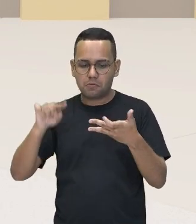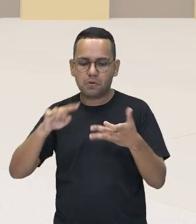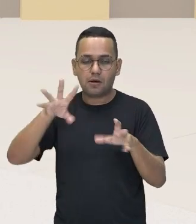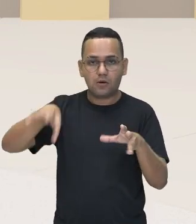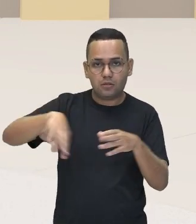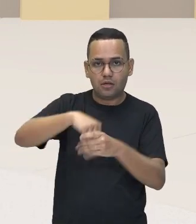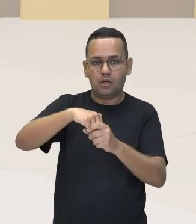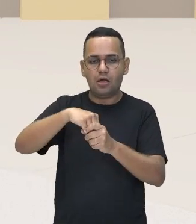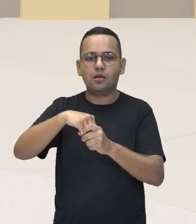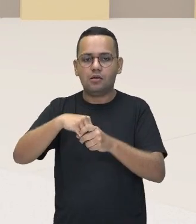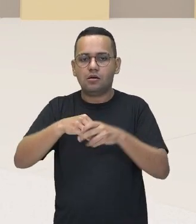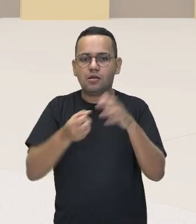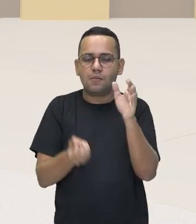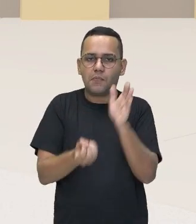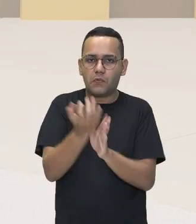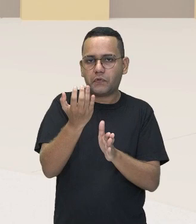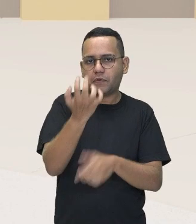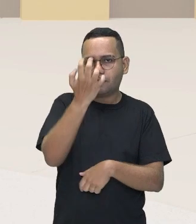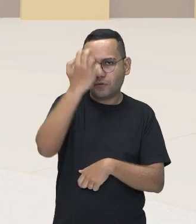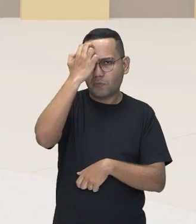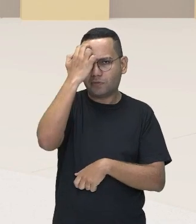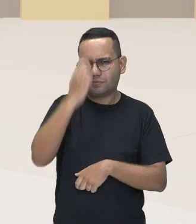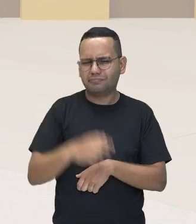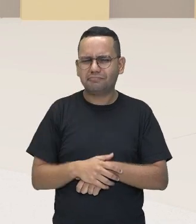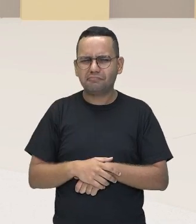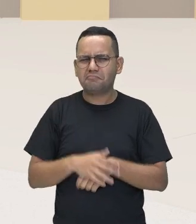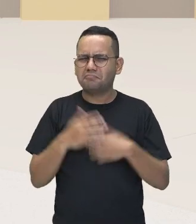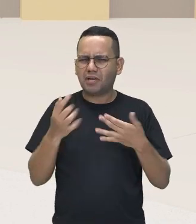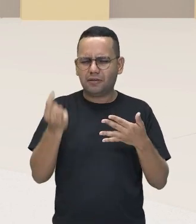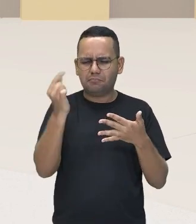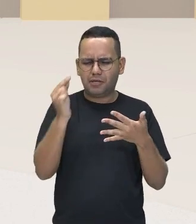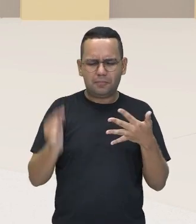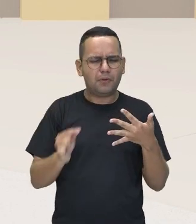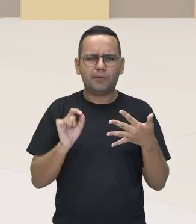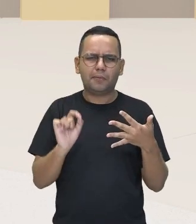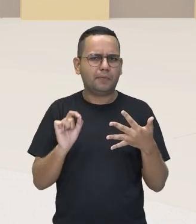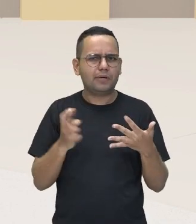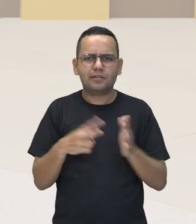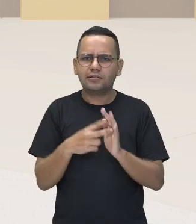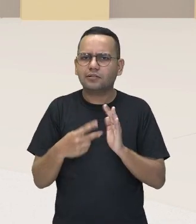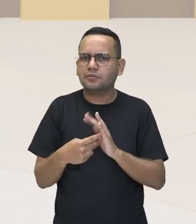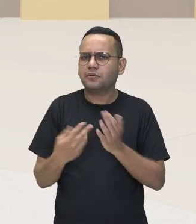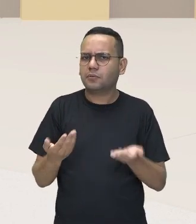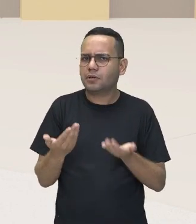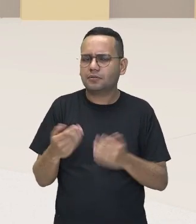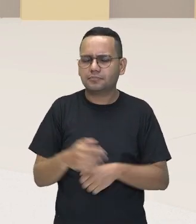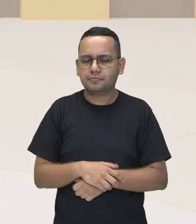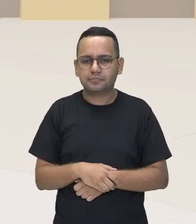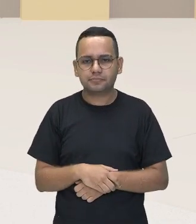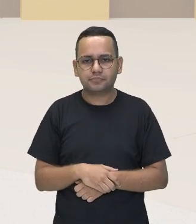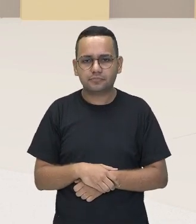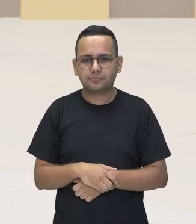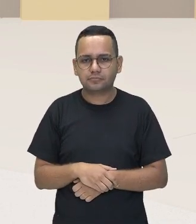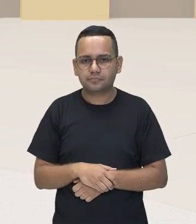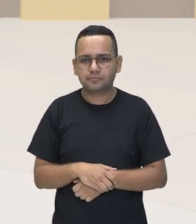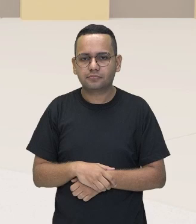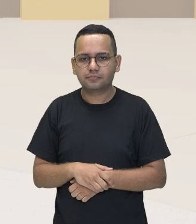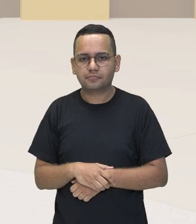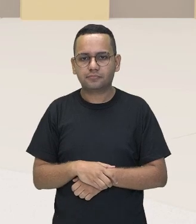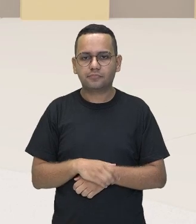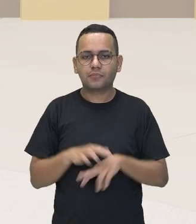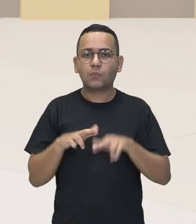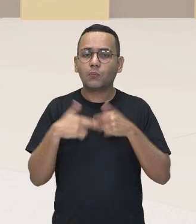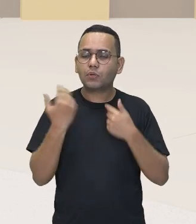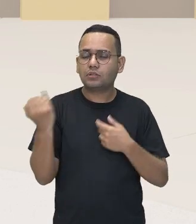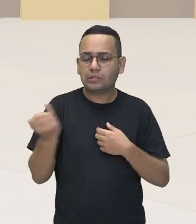produção cultural. Professor, o que isso significa? Que é importante, então, a gente socializar esses